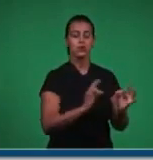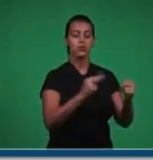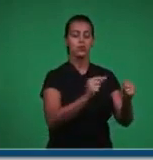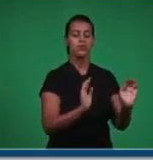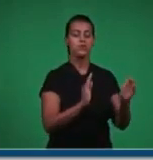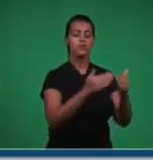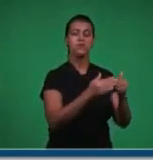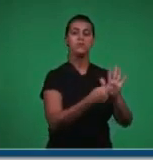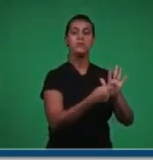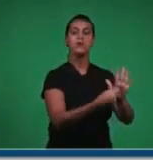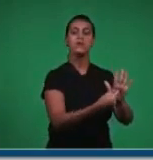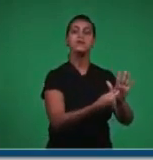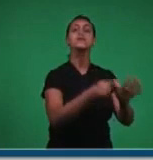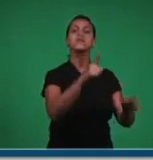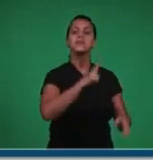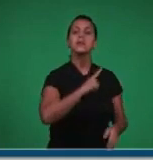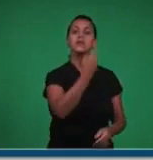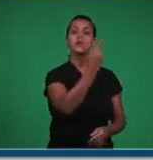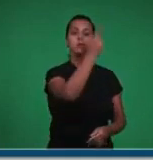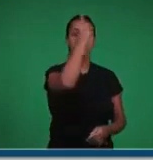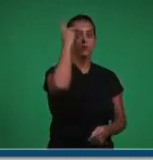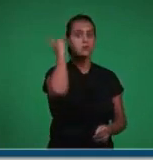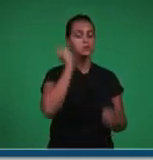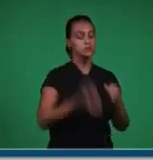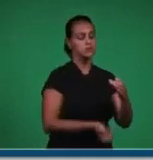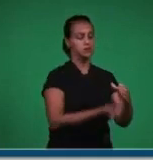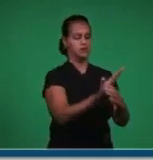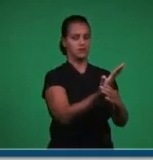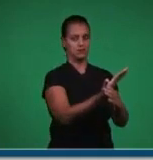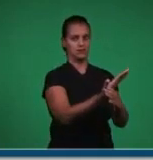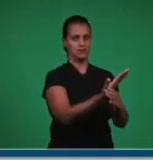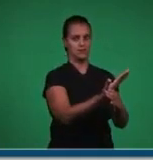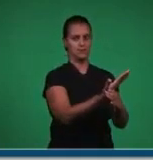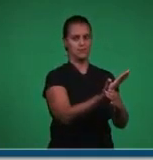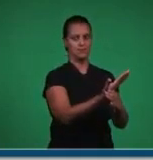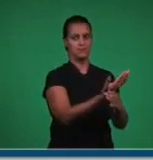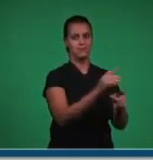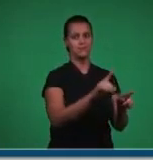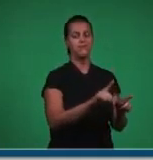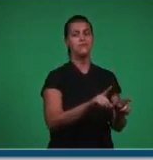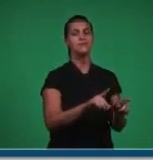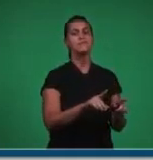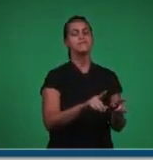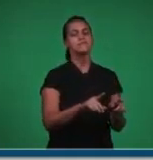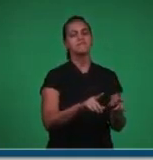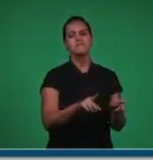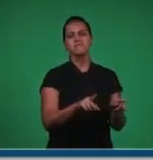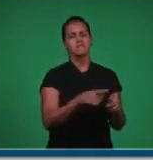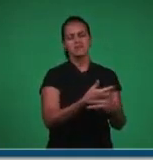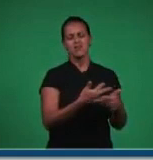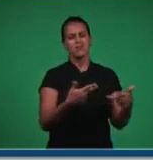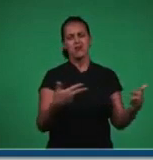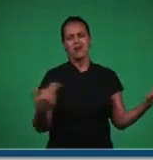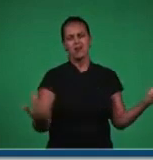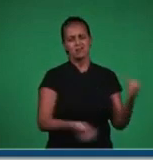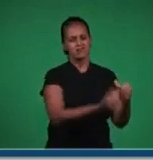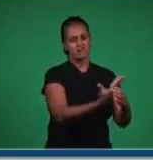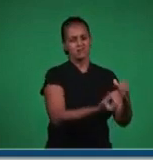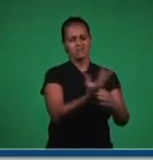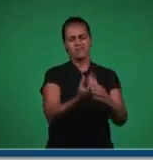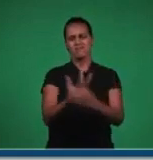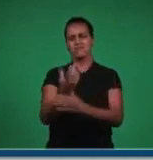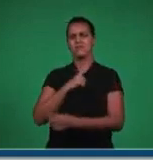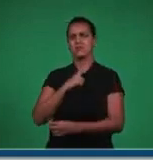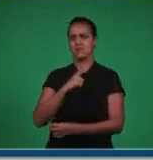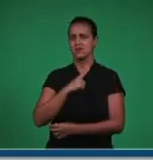existe um criador intencional por trás disso. Nós temos vários outros tipos de criacionismo, mas vamos nos ater os